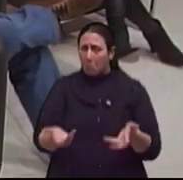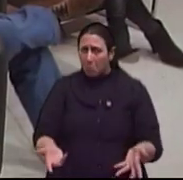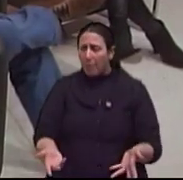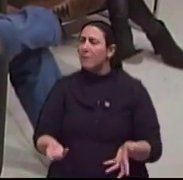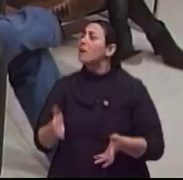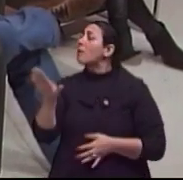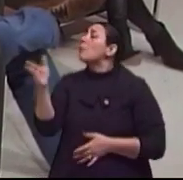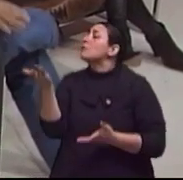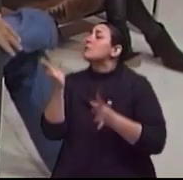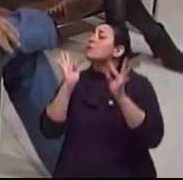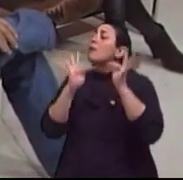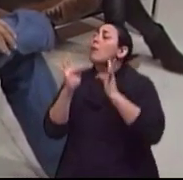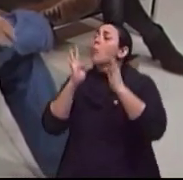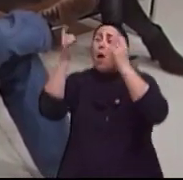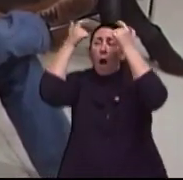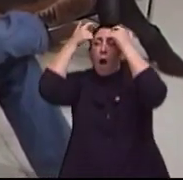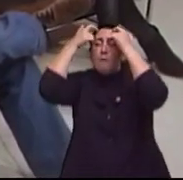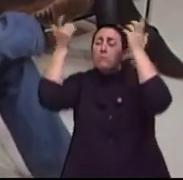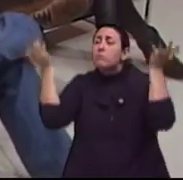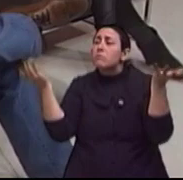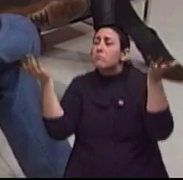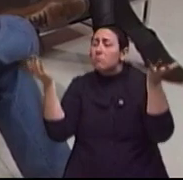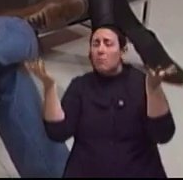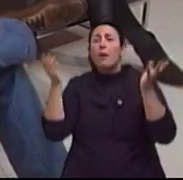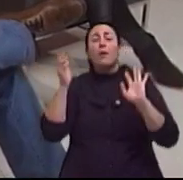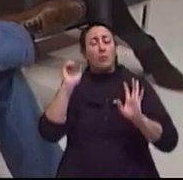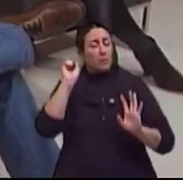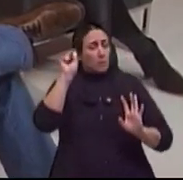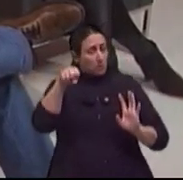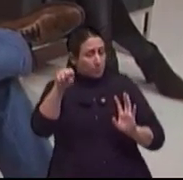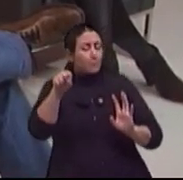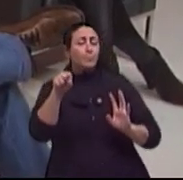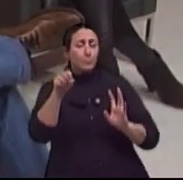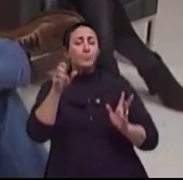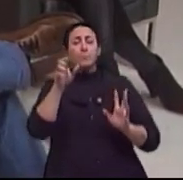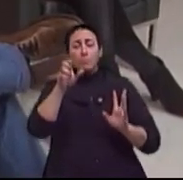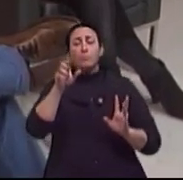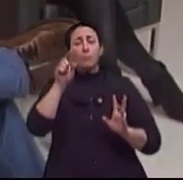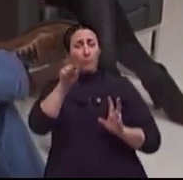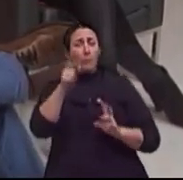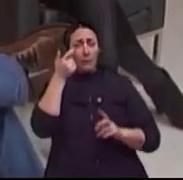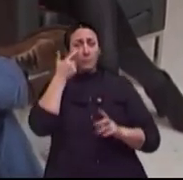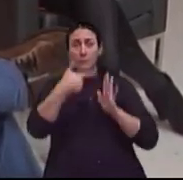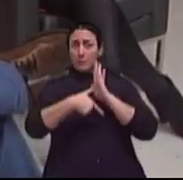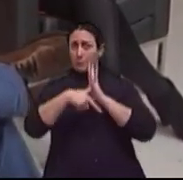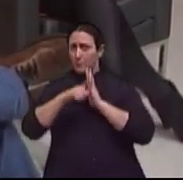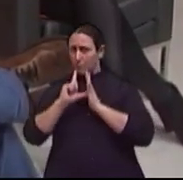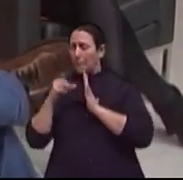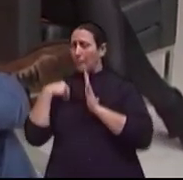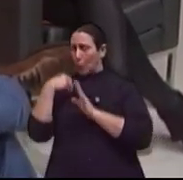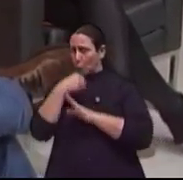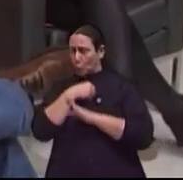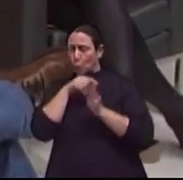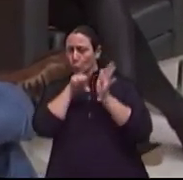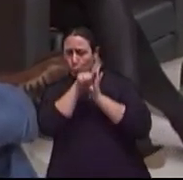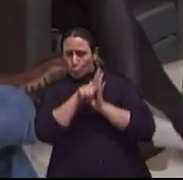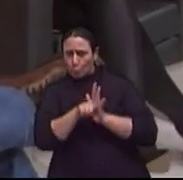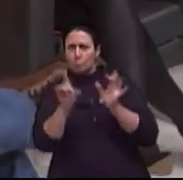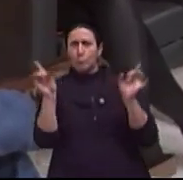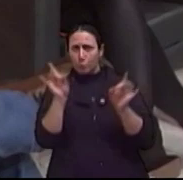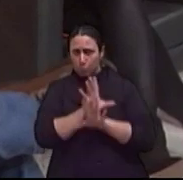calvice tratamento da calvice após feita avaliação prévia seu médico dermatologista